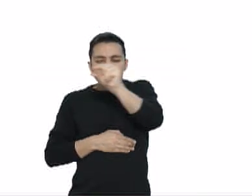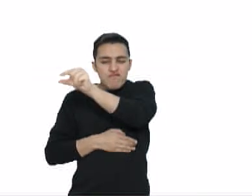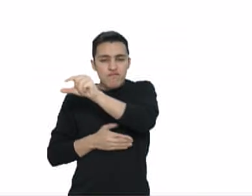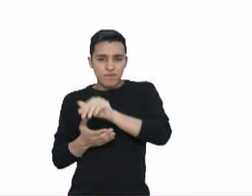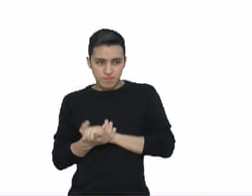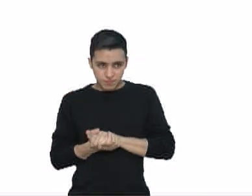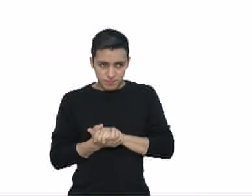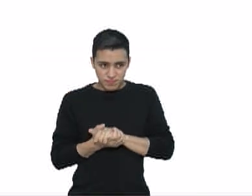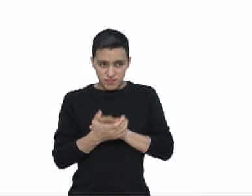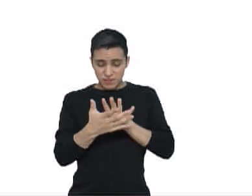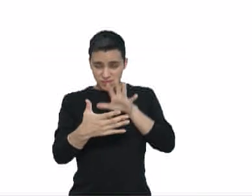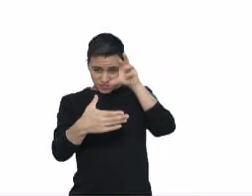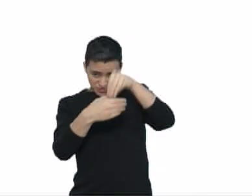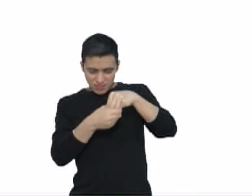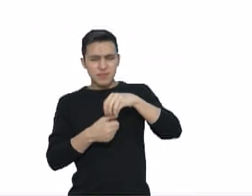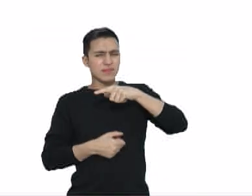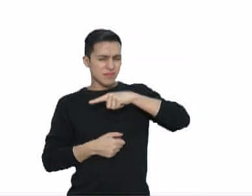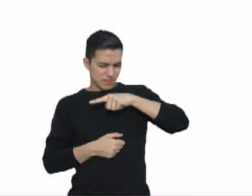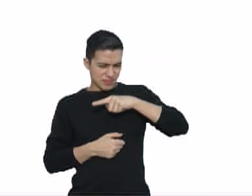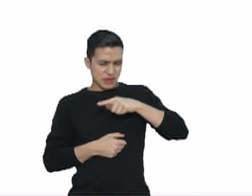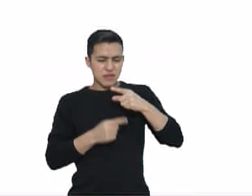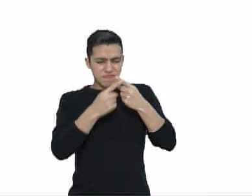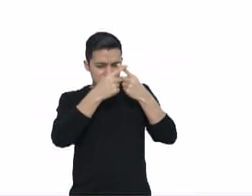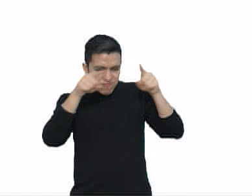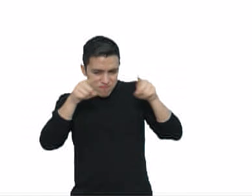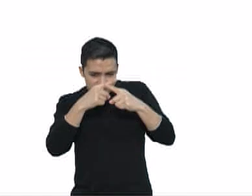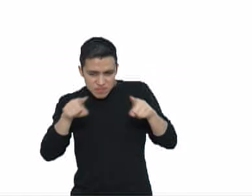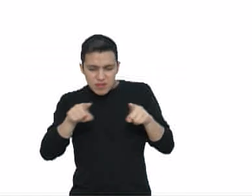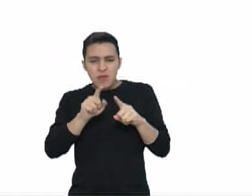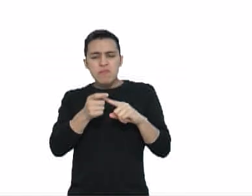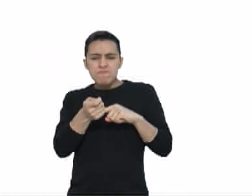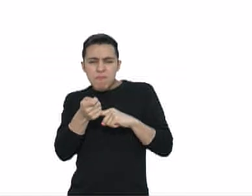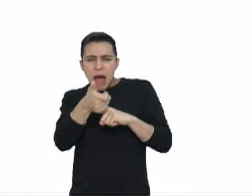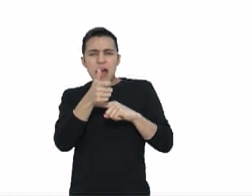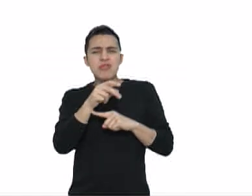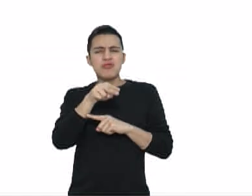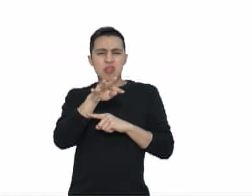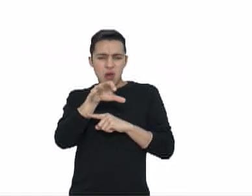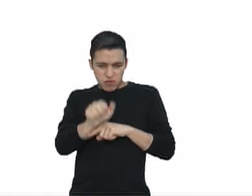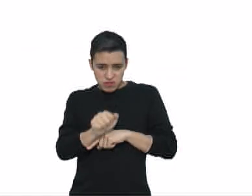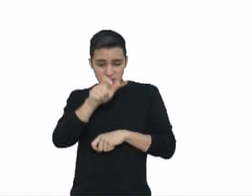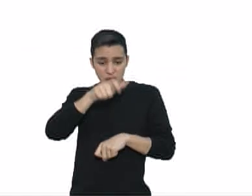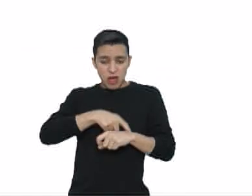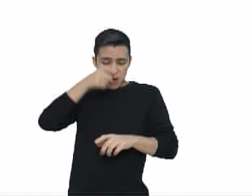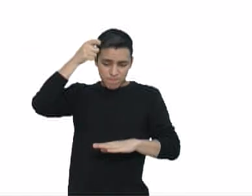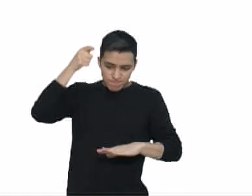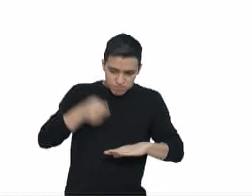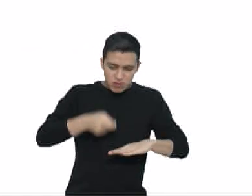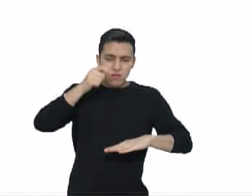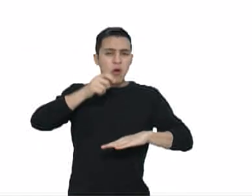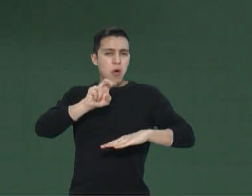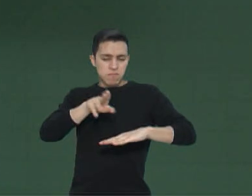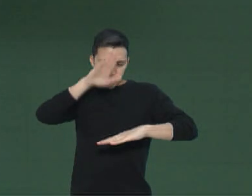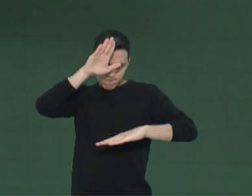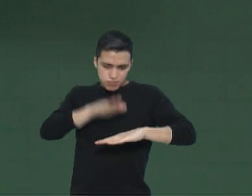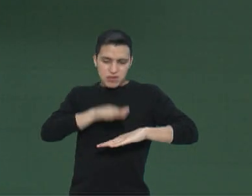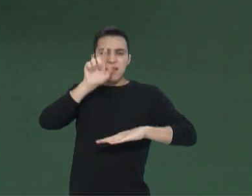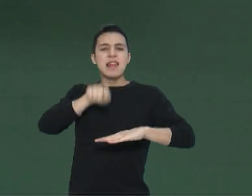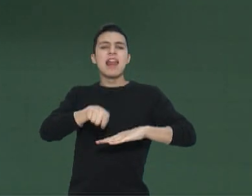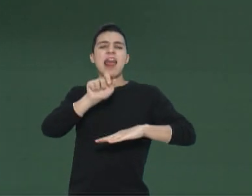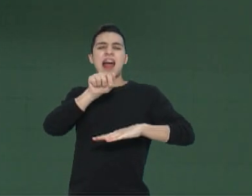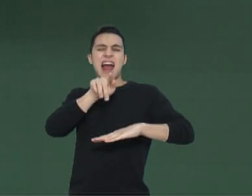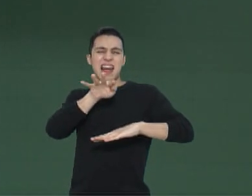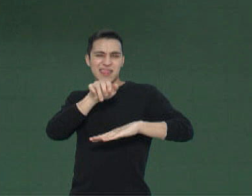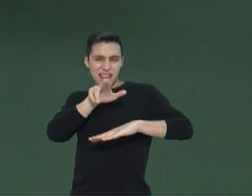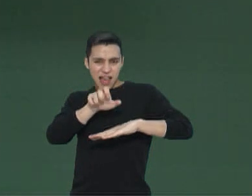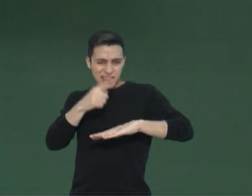Dentro dessas pulsações estão as notas musicais, que é o ataque da nota, como eu disse para vocês, quando eu bato a mão no tambor, é o ataque da nota.